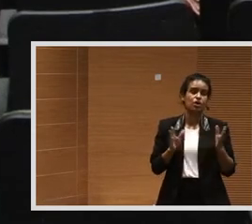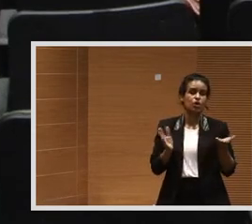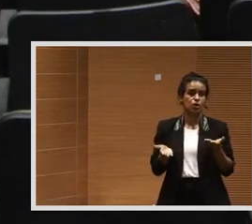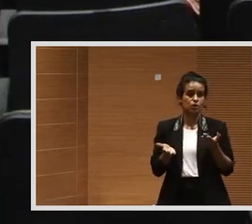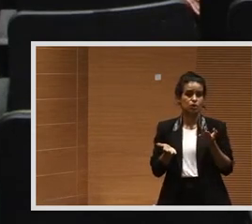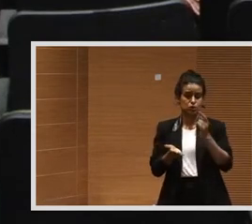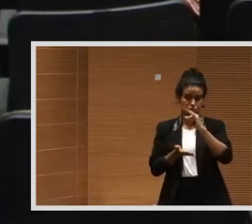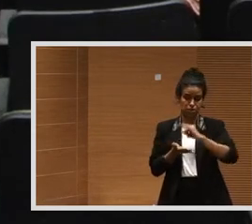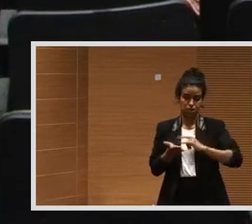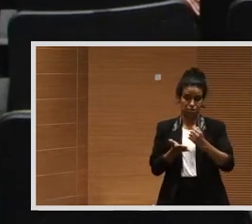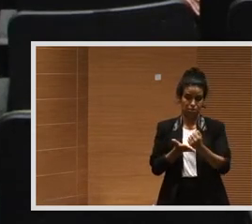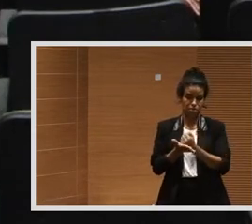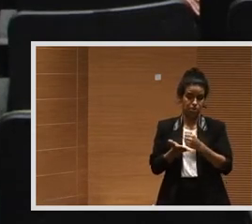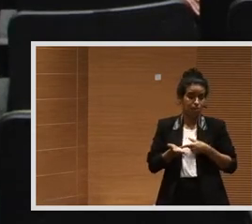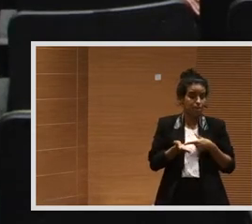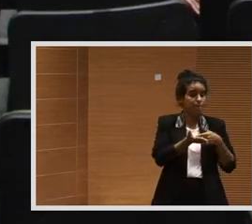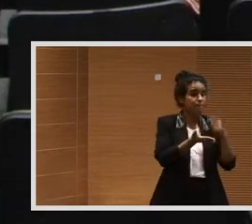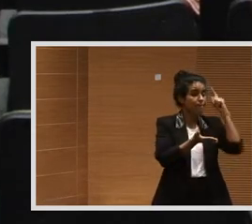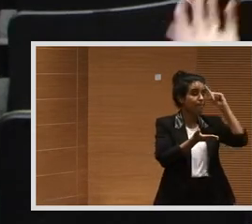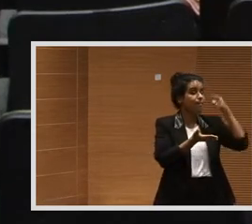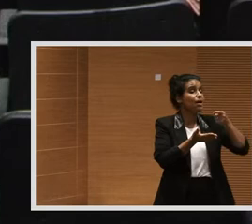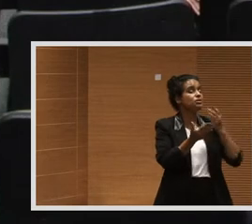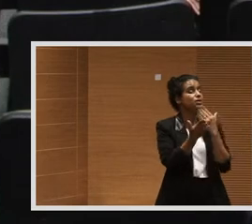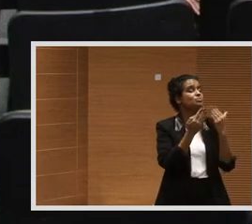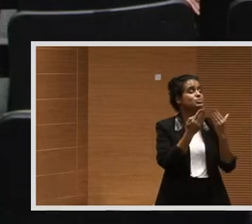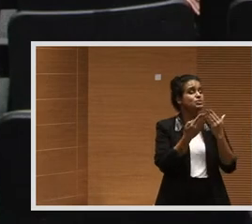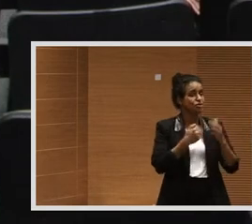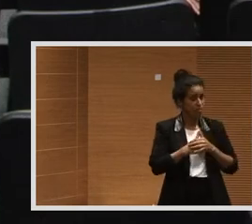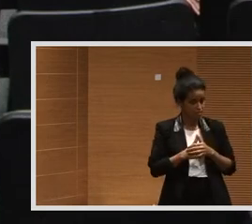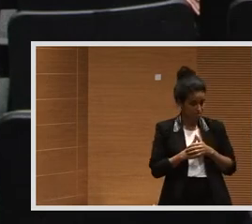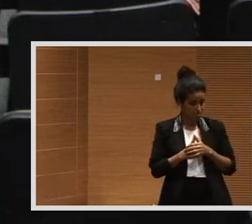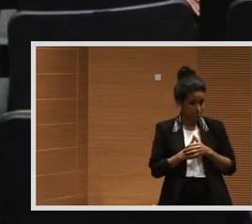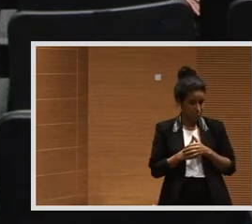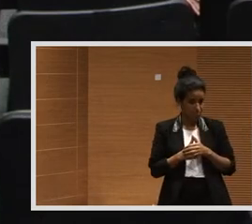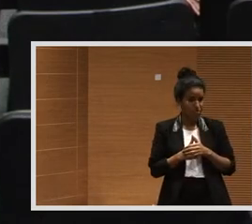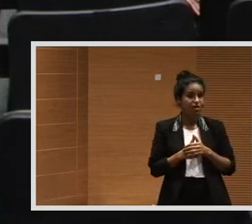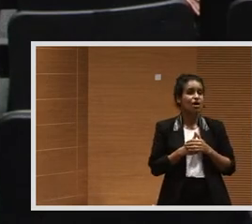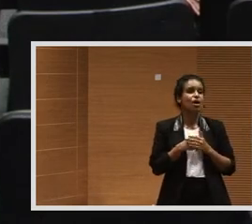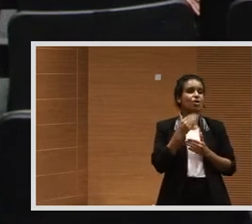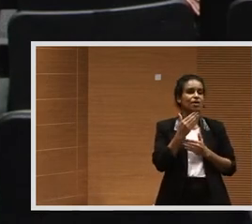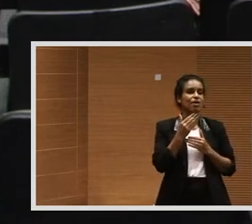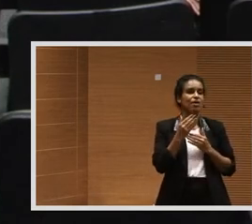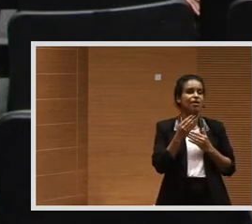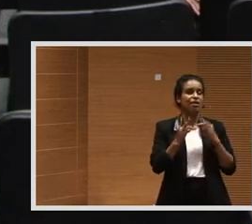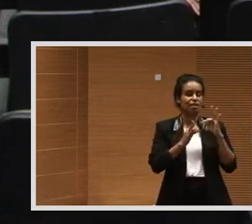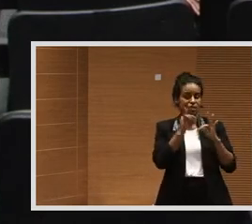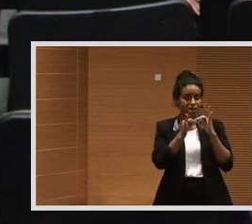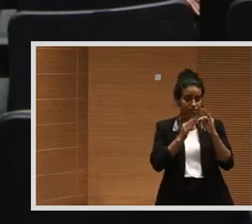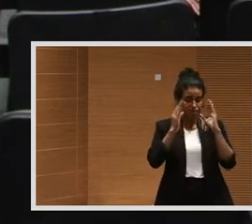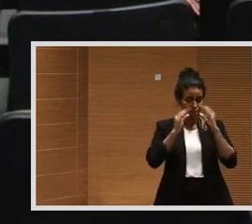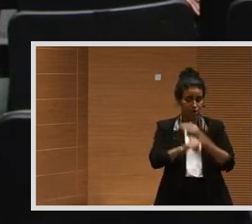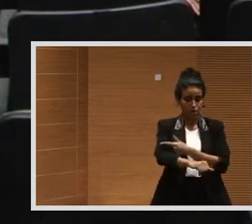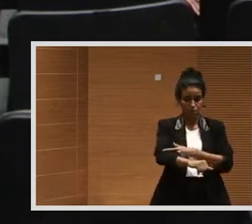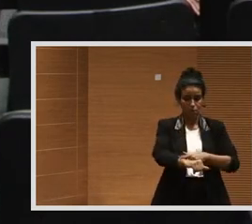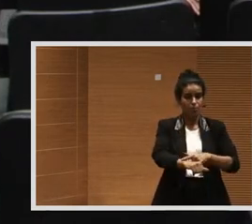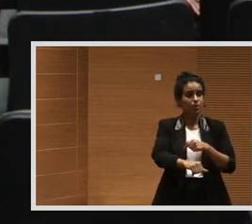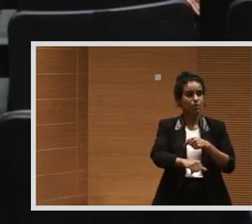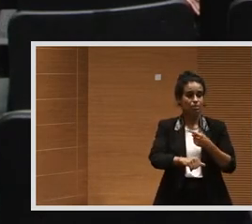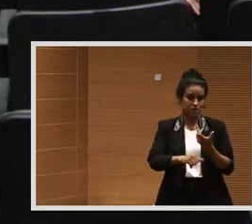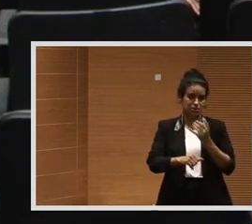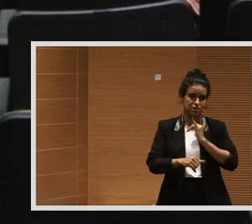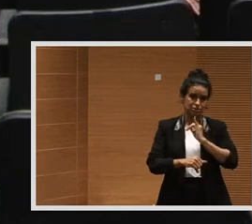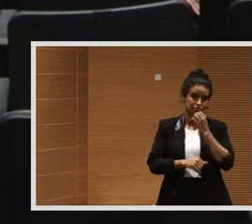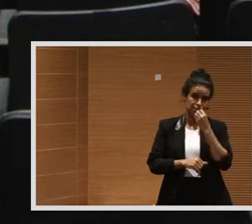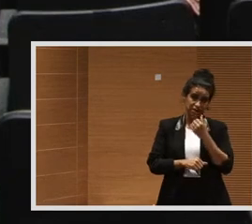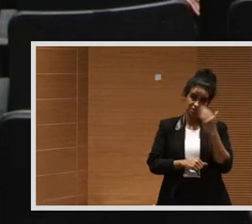terapia cognitiva comportamental equivocadamente. Na verdade, porque a terapia cognitiva comportamental, bem entendida,